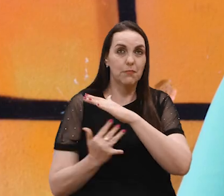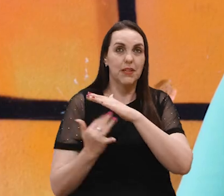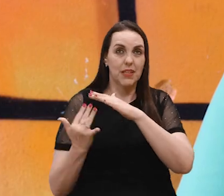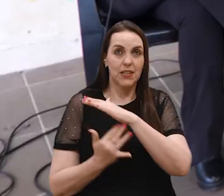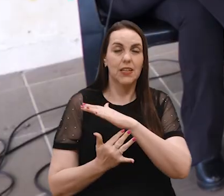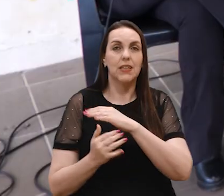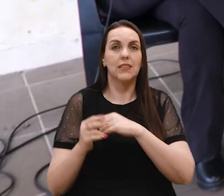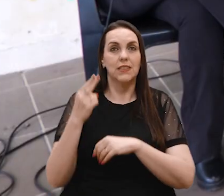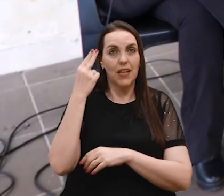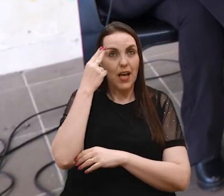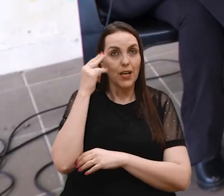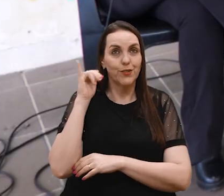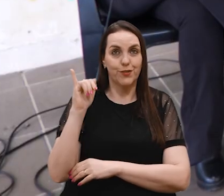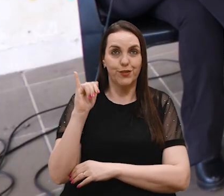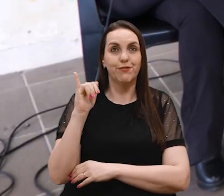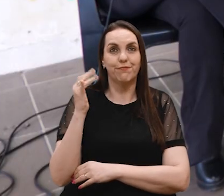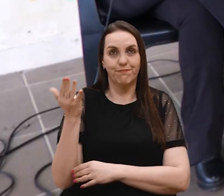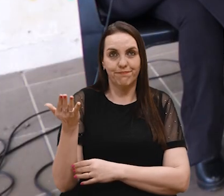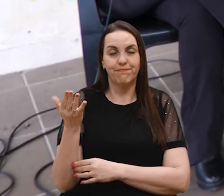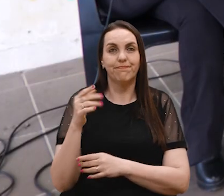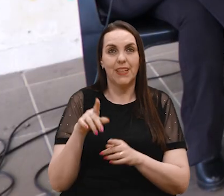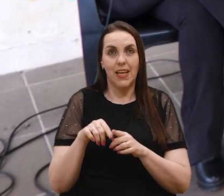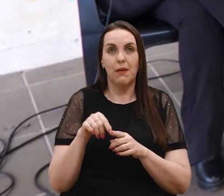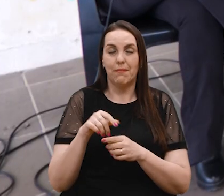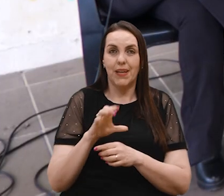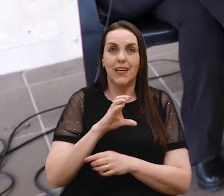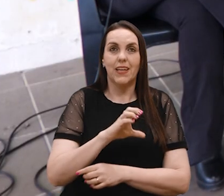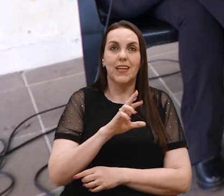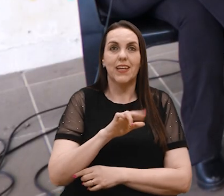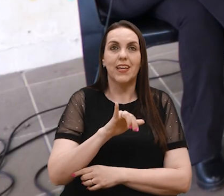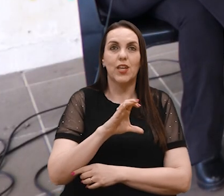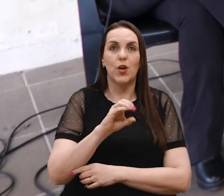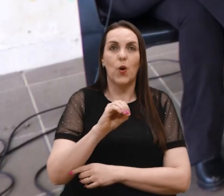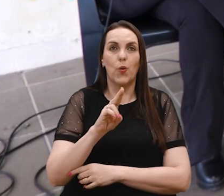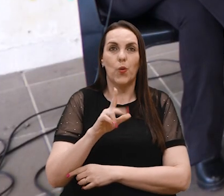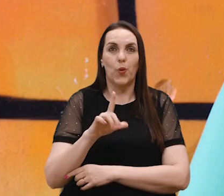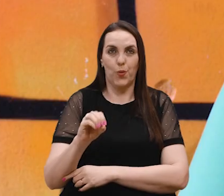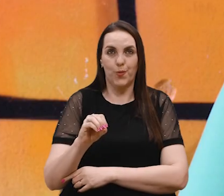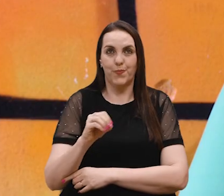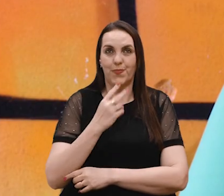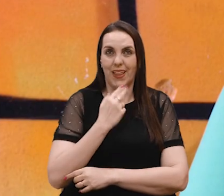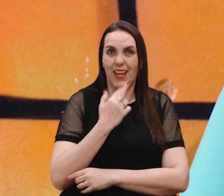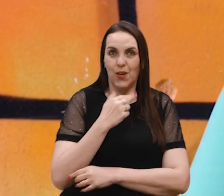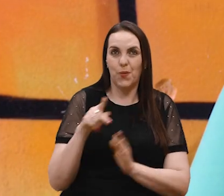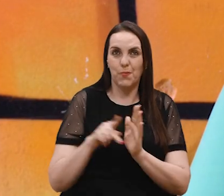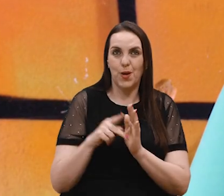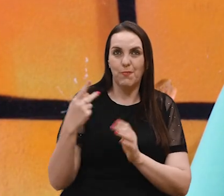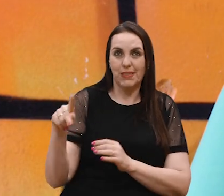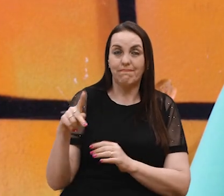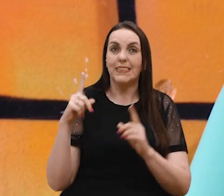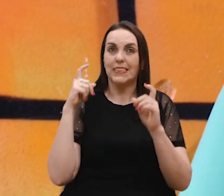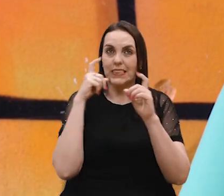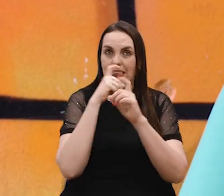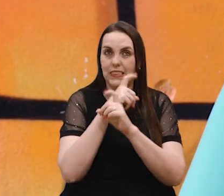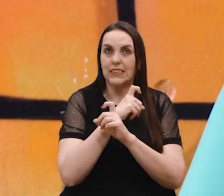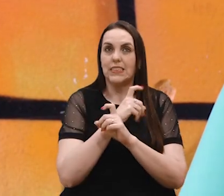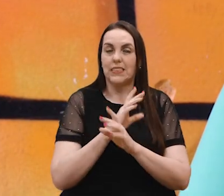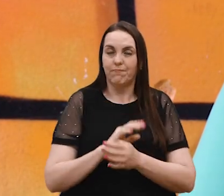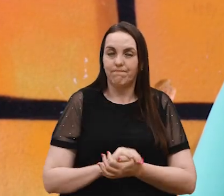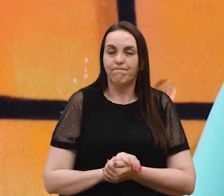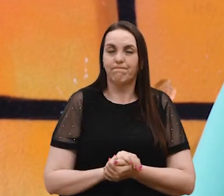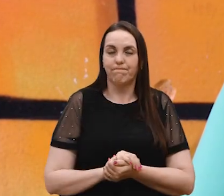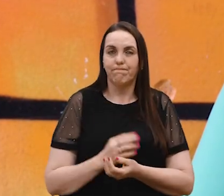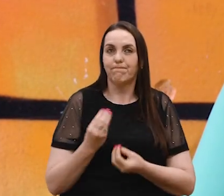imigrantes haitianos, que aí é o crioulo, né? Então, a dificuldade muito